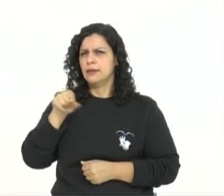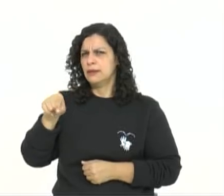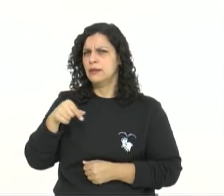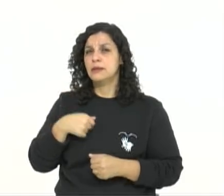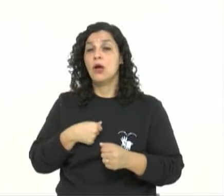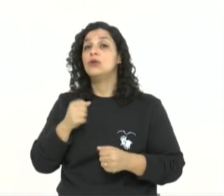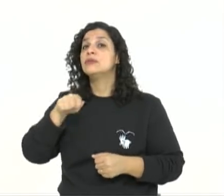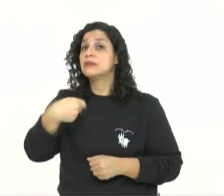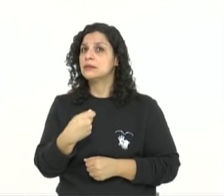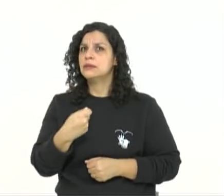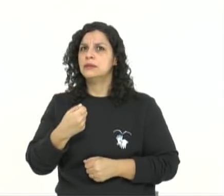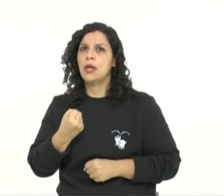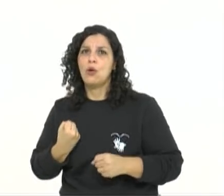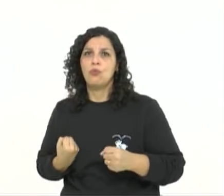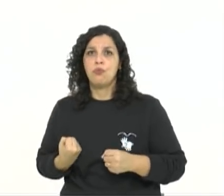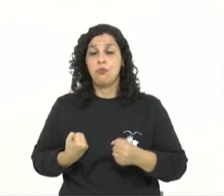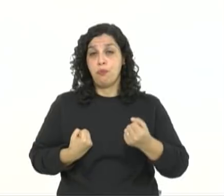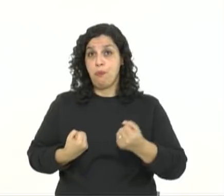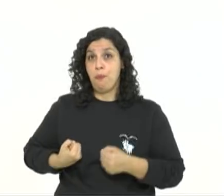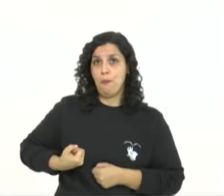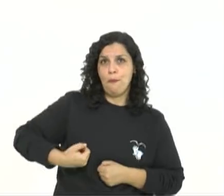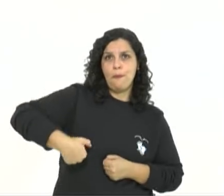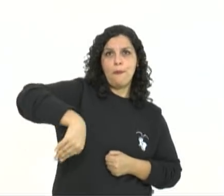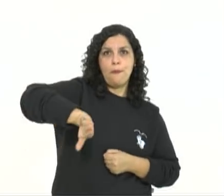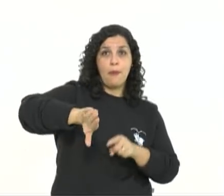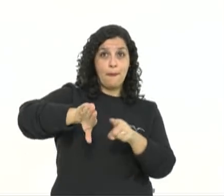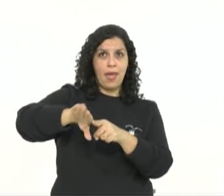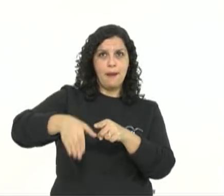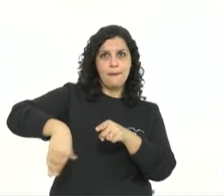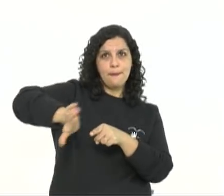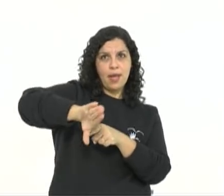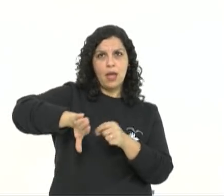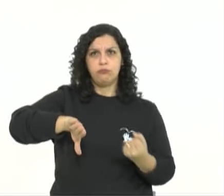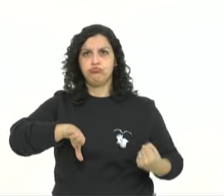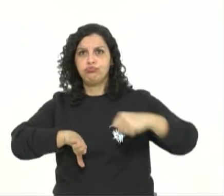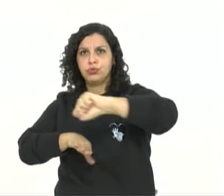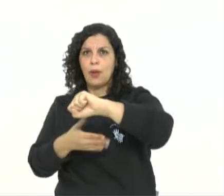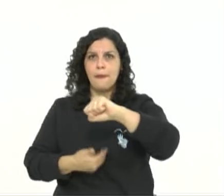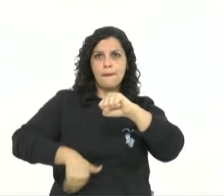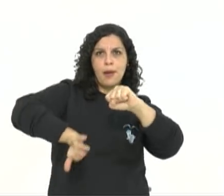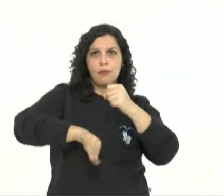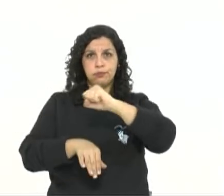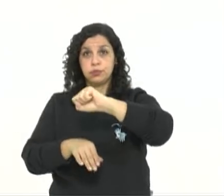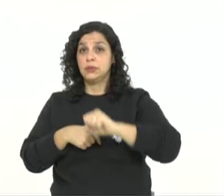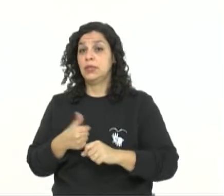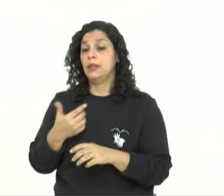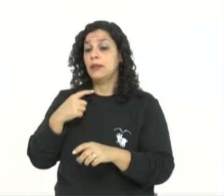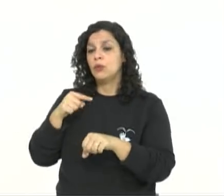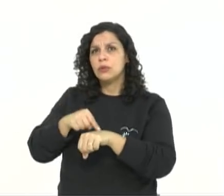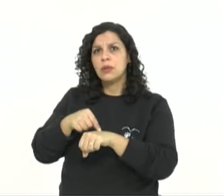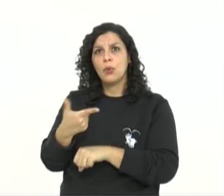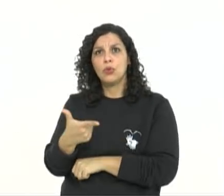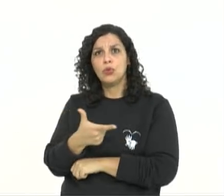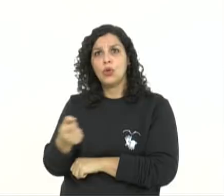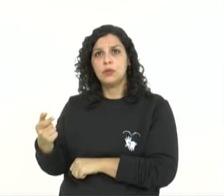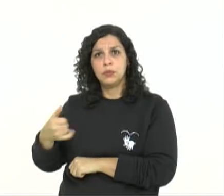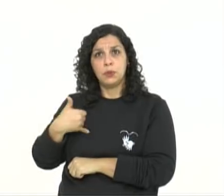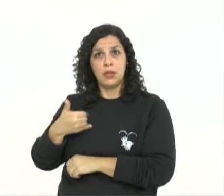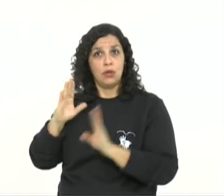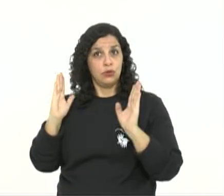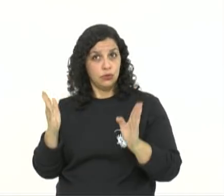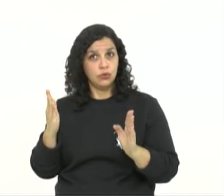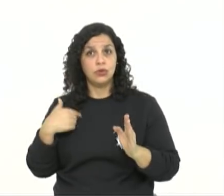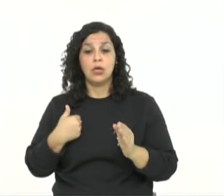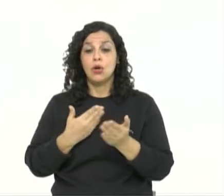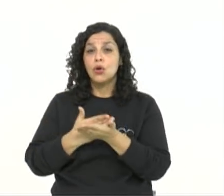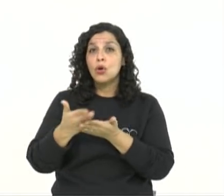Thai é uma arte marcial tailandesa com mais de 2.000 anos de idade. A origem do